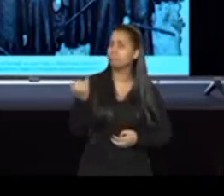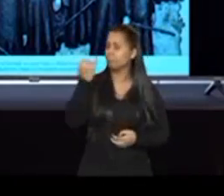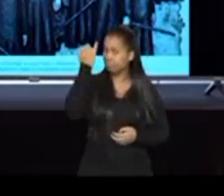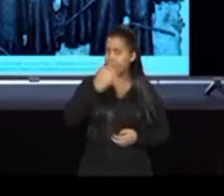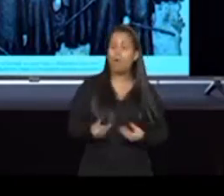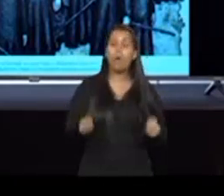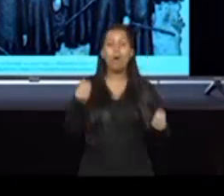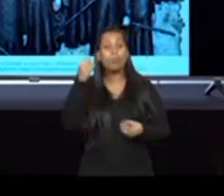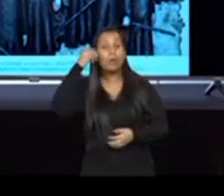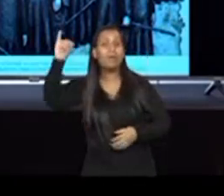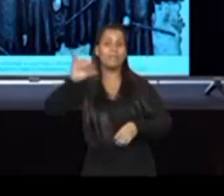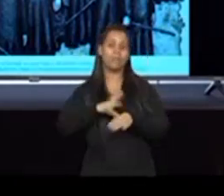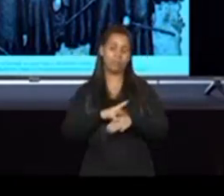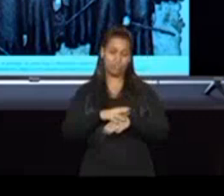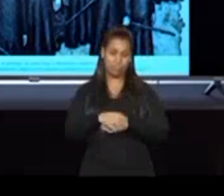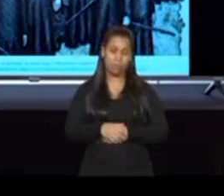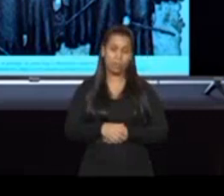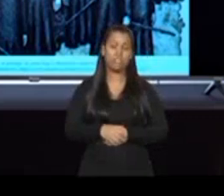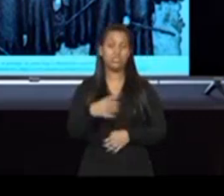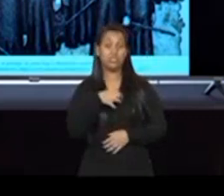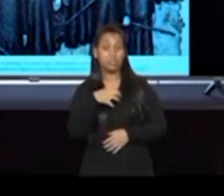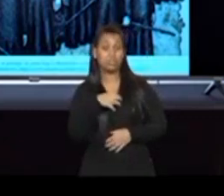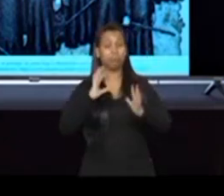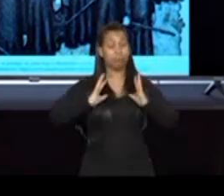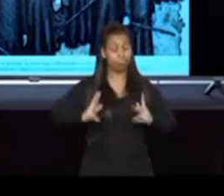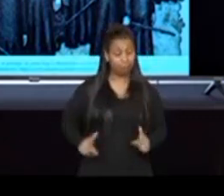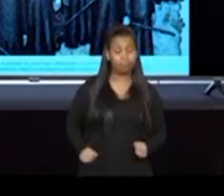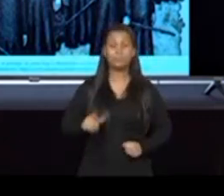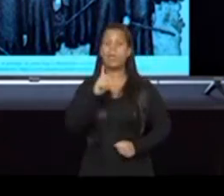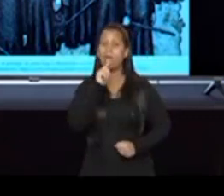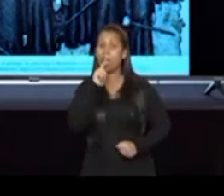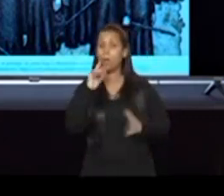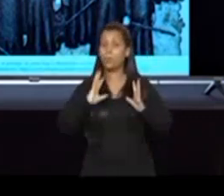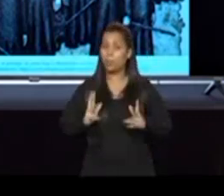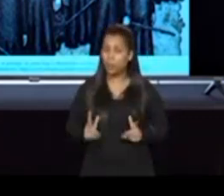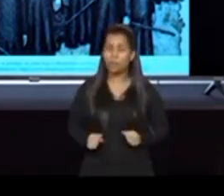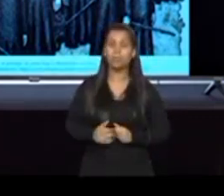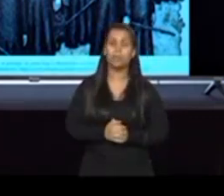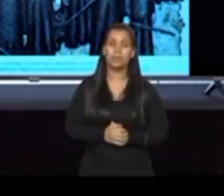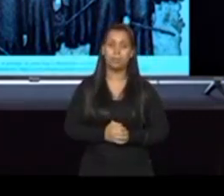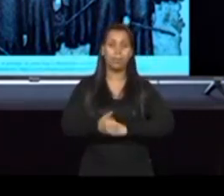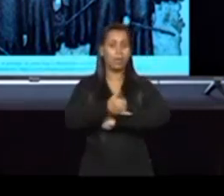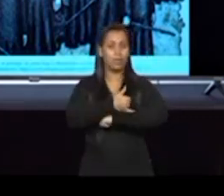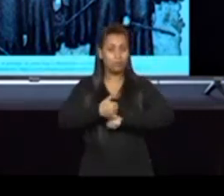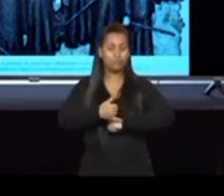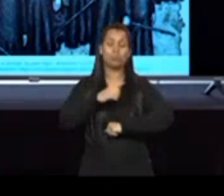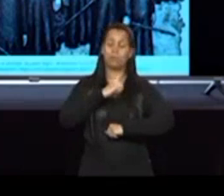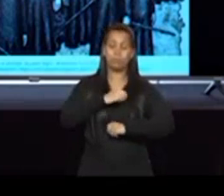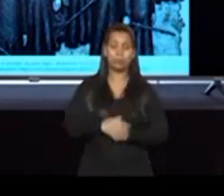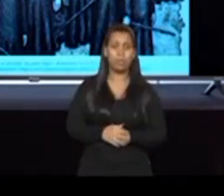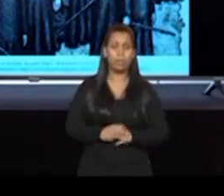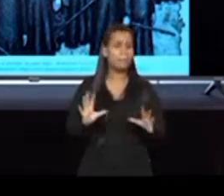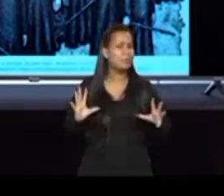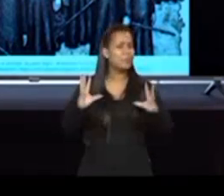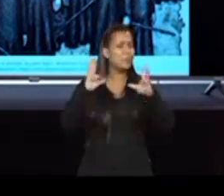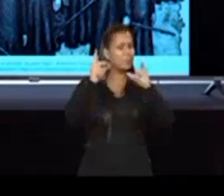importantíssimas sobre como evitar doenças, métodos de higiene, água tratada, tirar o esgoto de perto. Mas será que